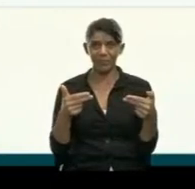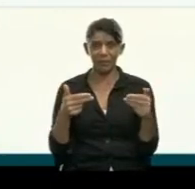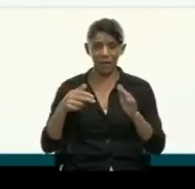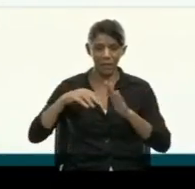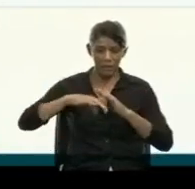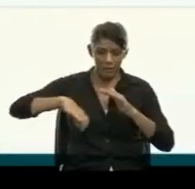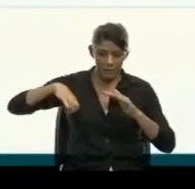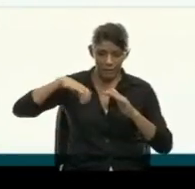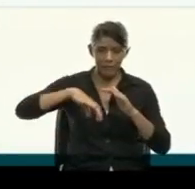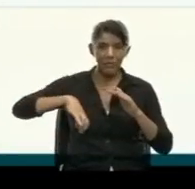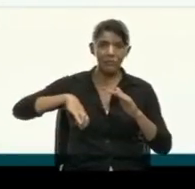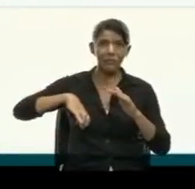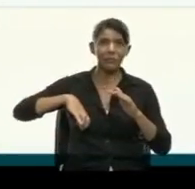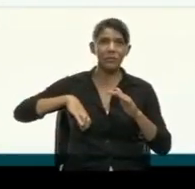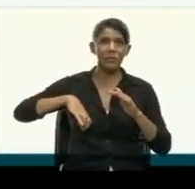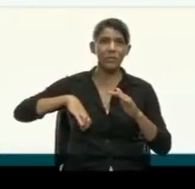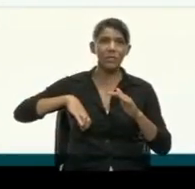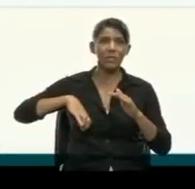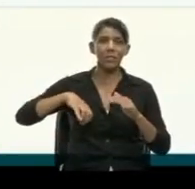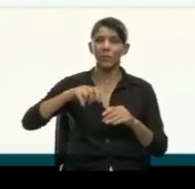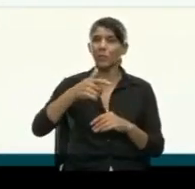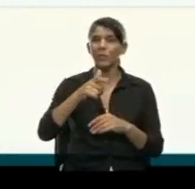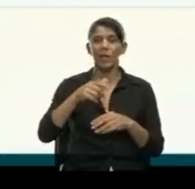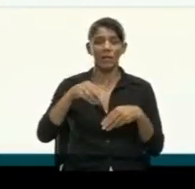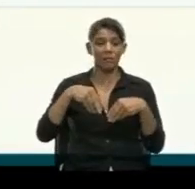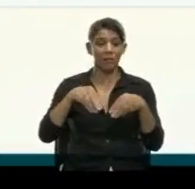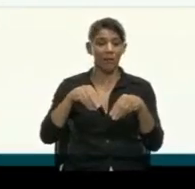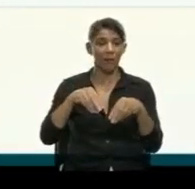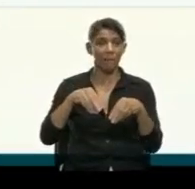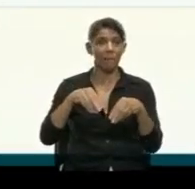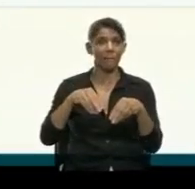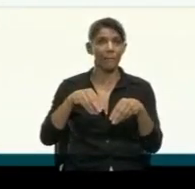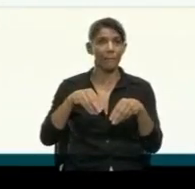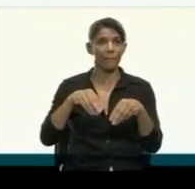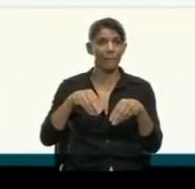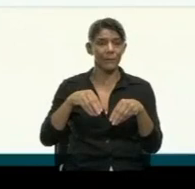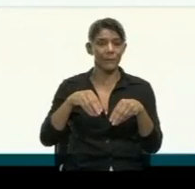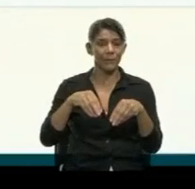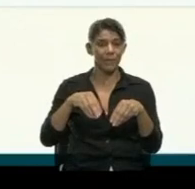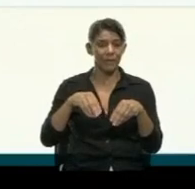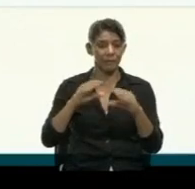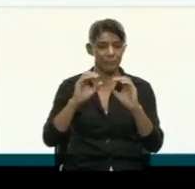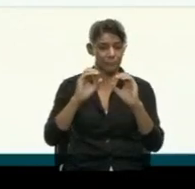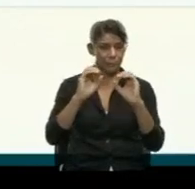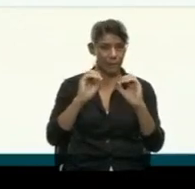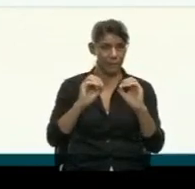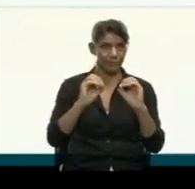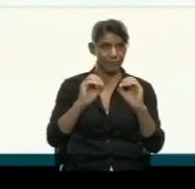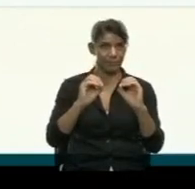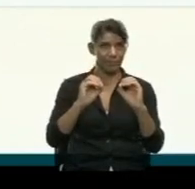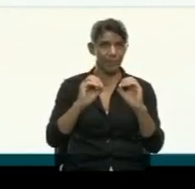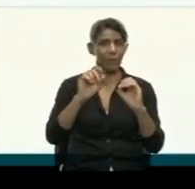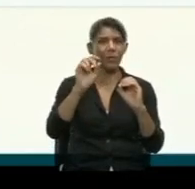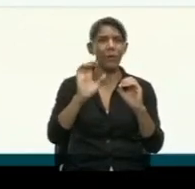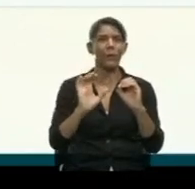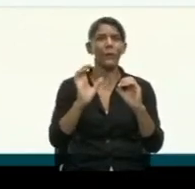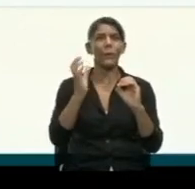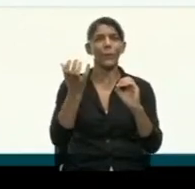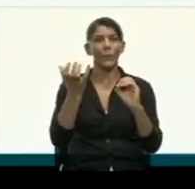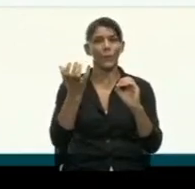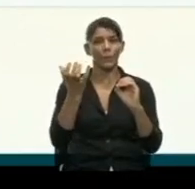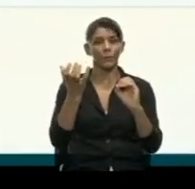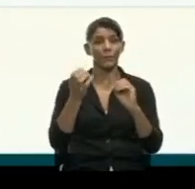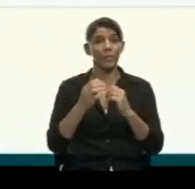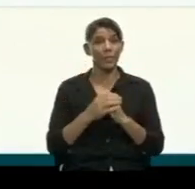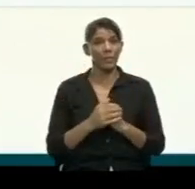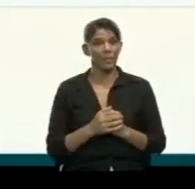escavado, não foi escavado, é terra, tá? Tava no nível 0, cota 0. Então, o que que aconteceu?